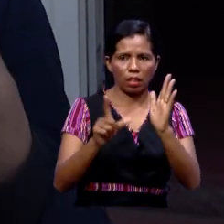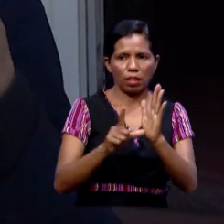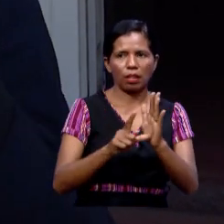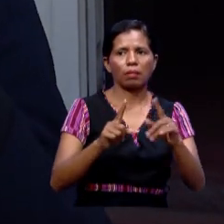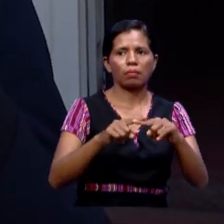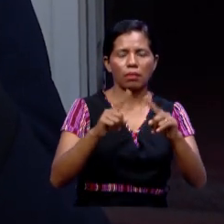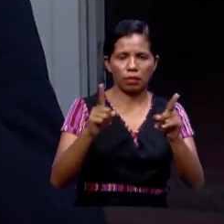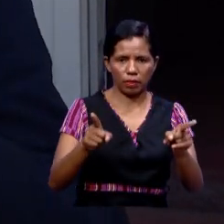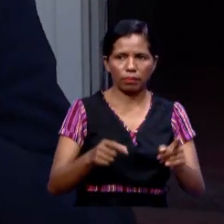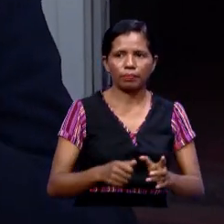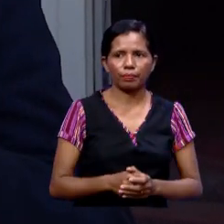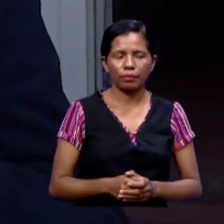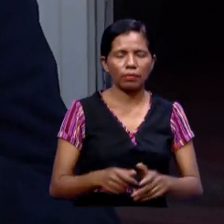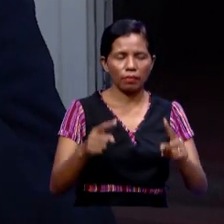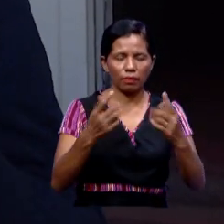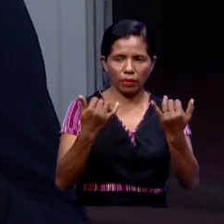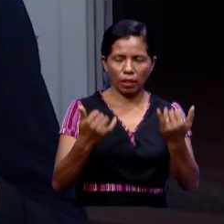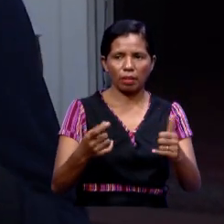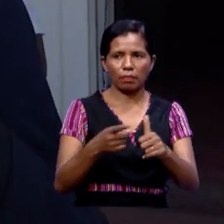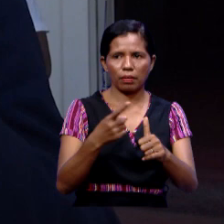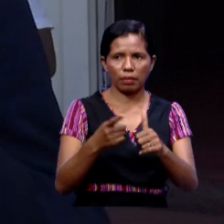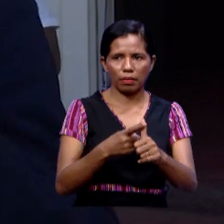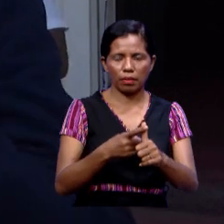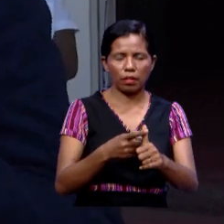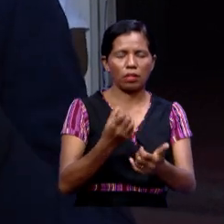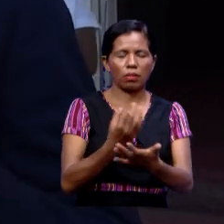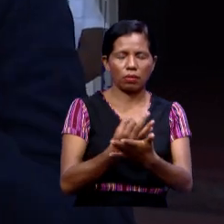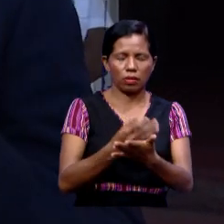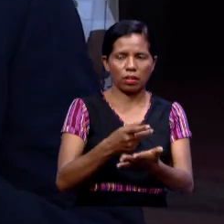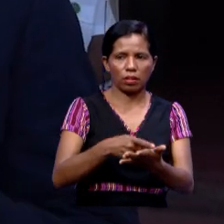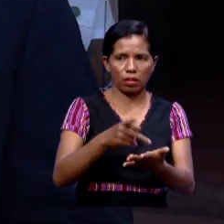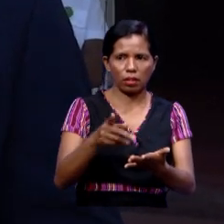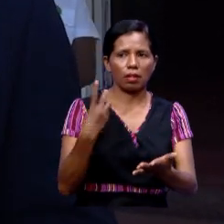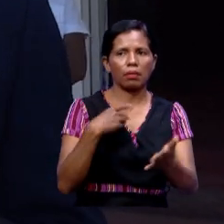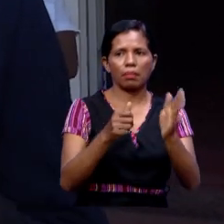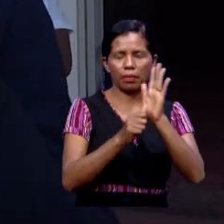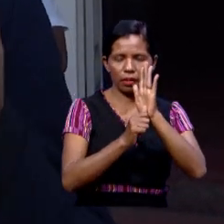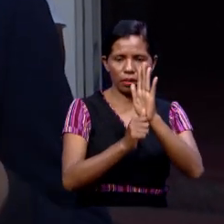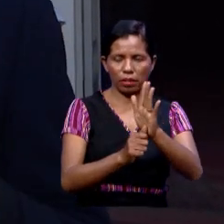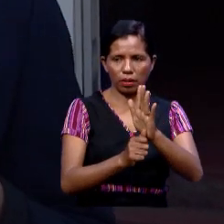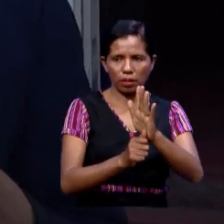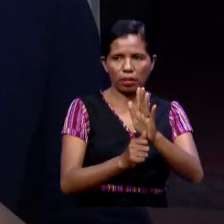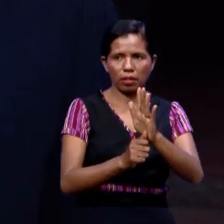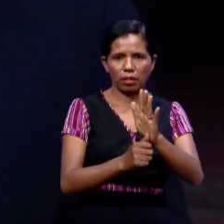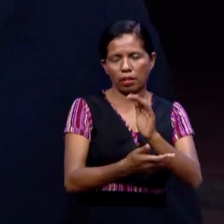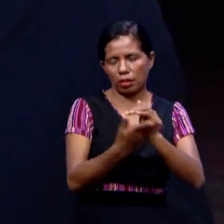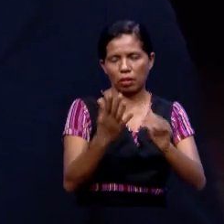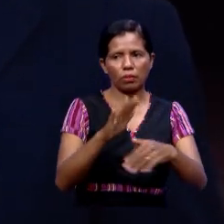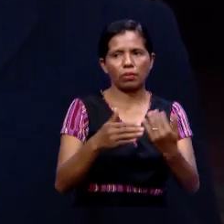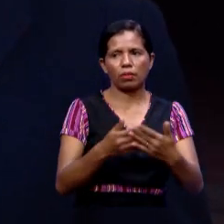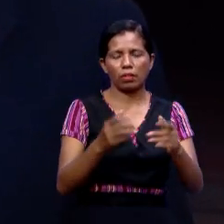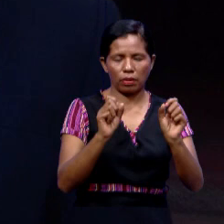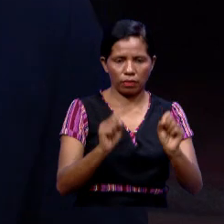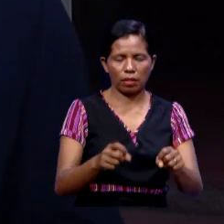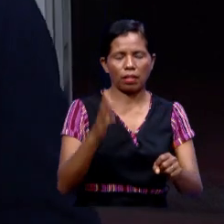be ida nema kuluk salari minimu kondo bai hira sira bulu ma ami apresenta tan hansa uhin imi ita hututu si atene